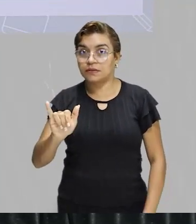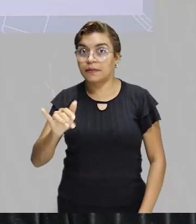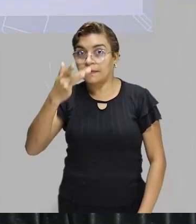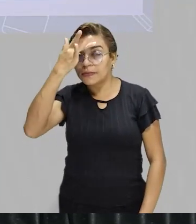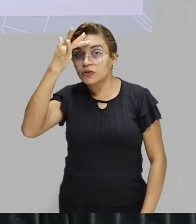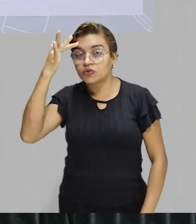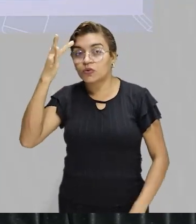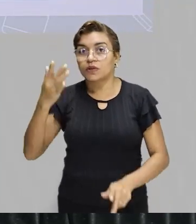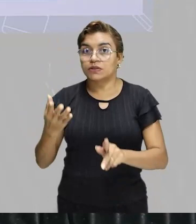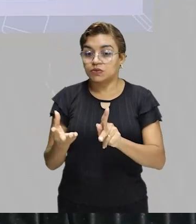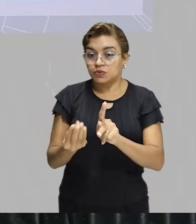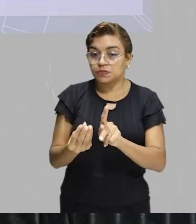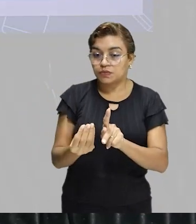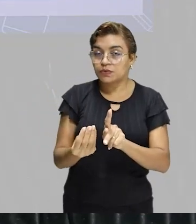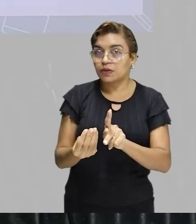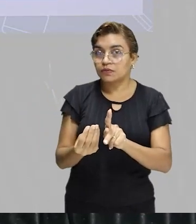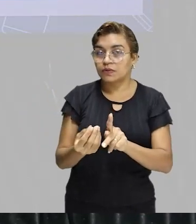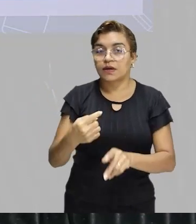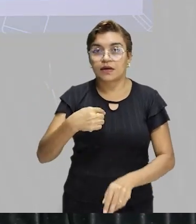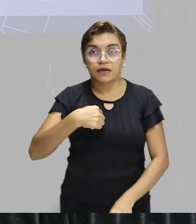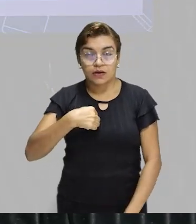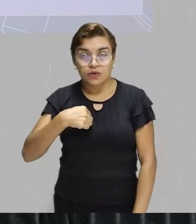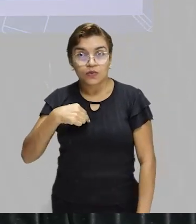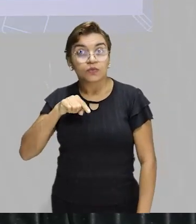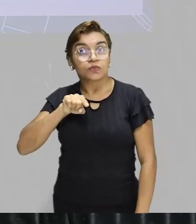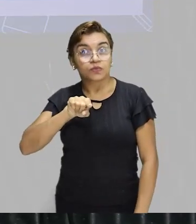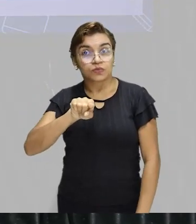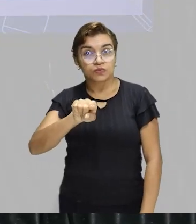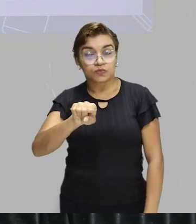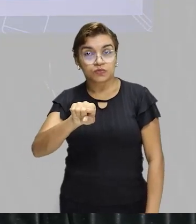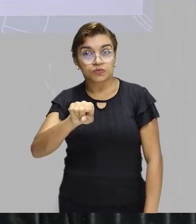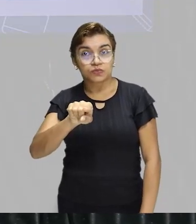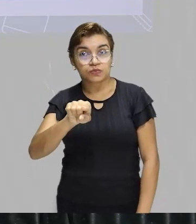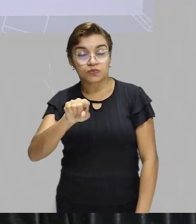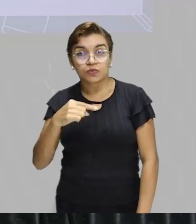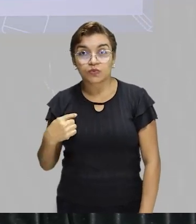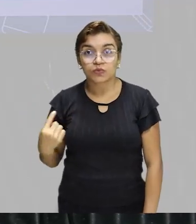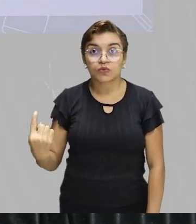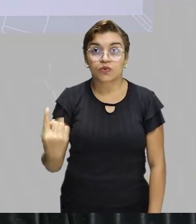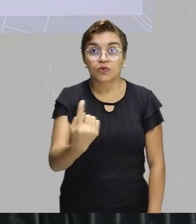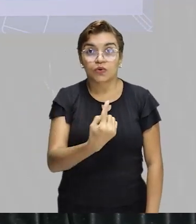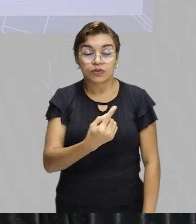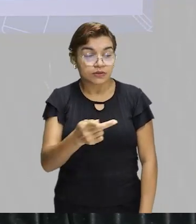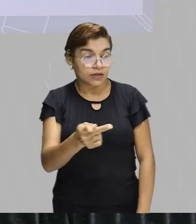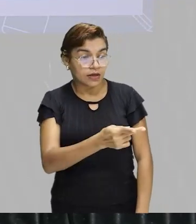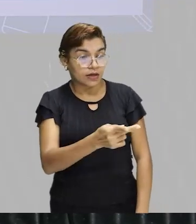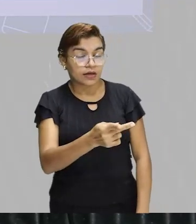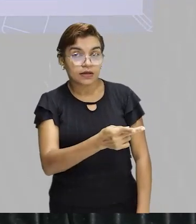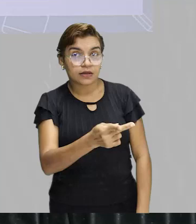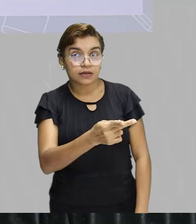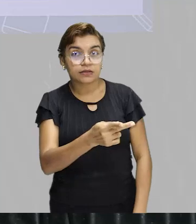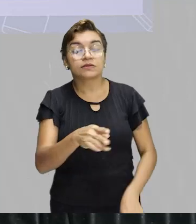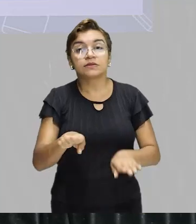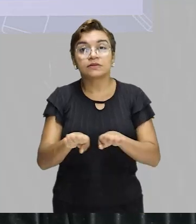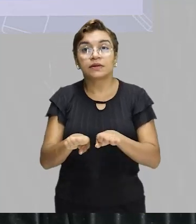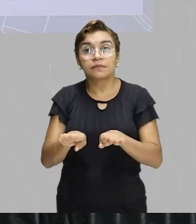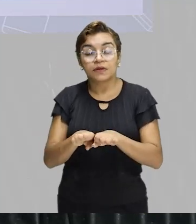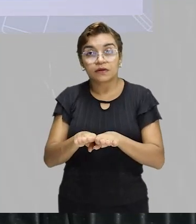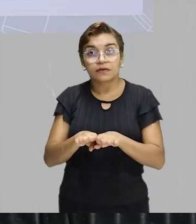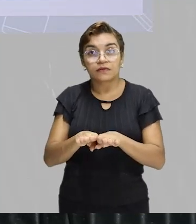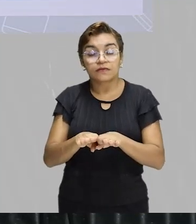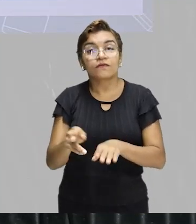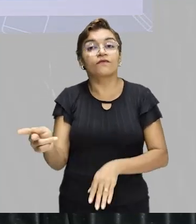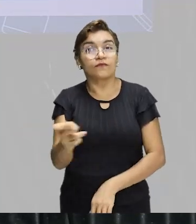plural, eu, tu ou você, nós, eles ou elas, e o you também pode ser